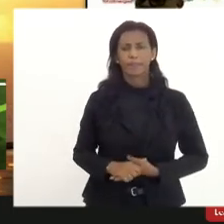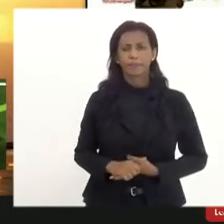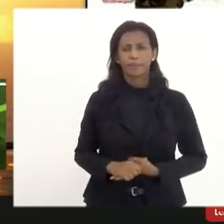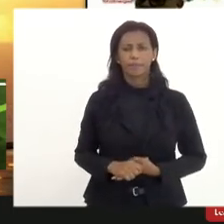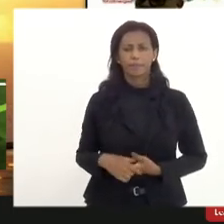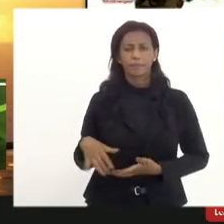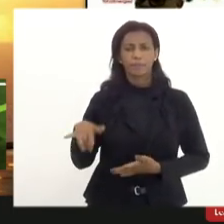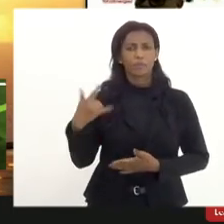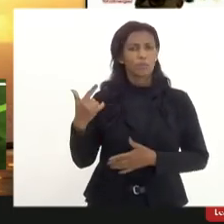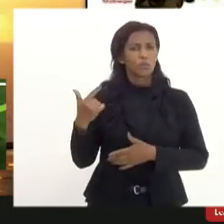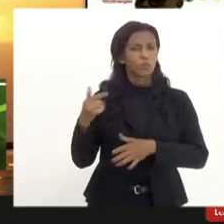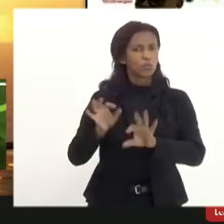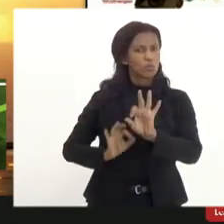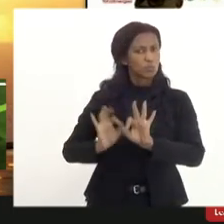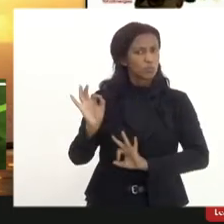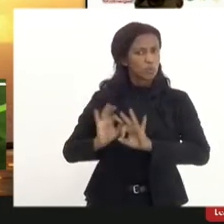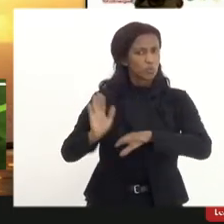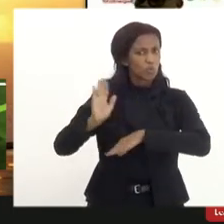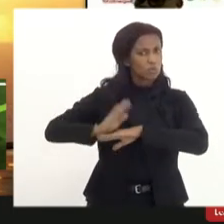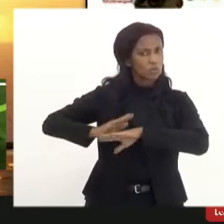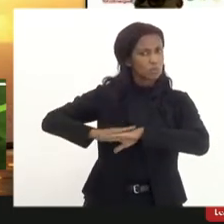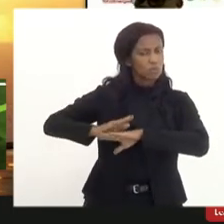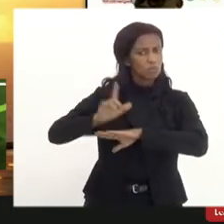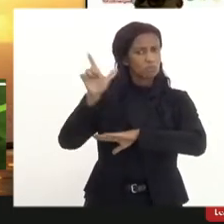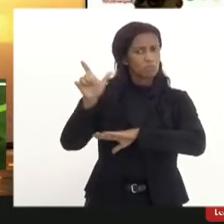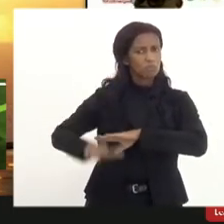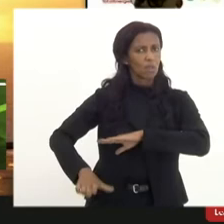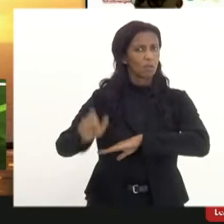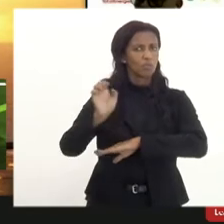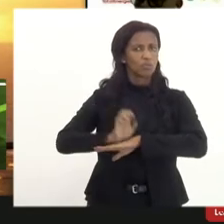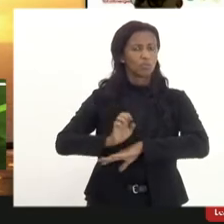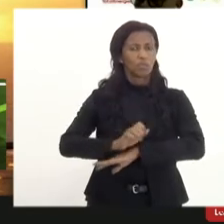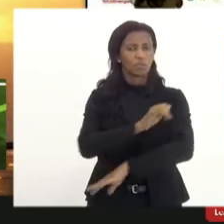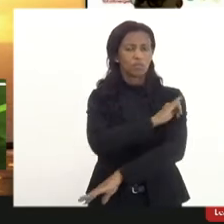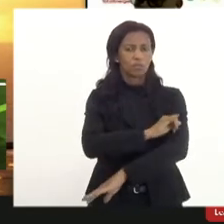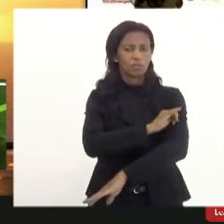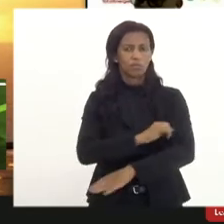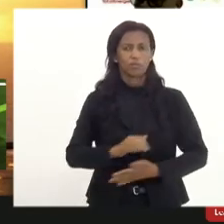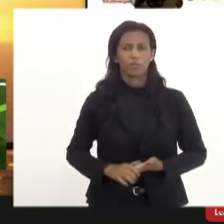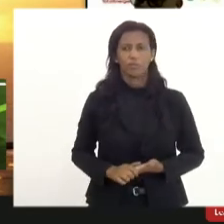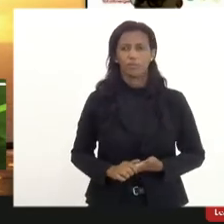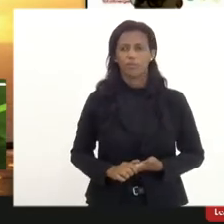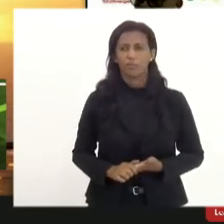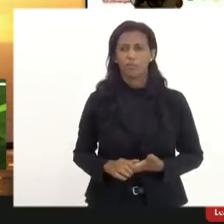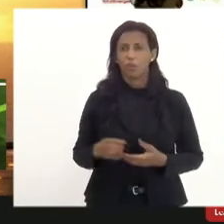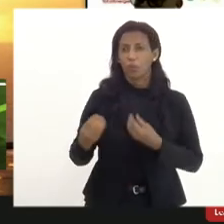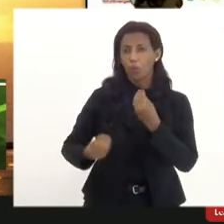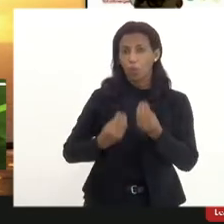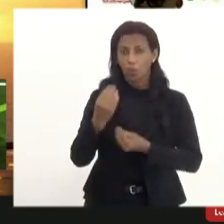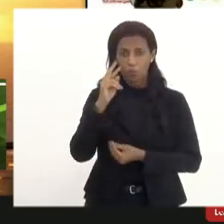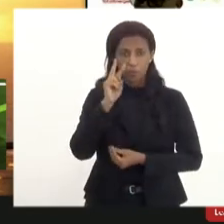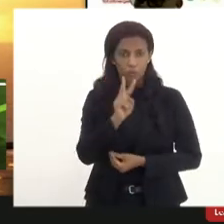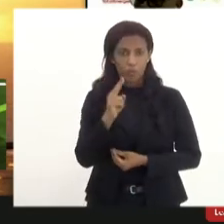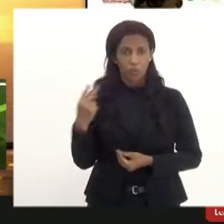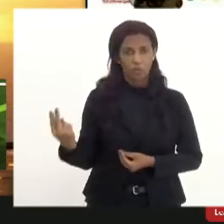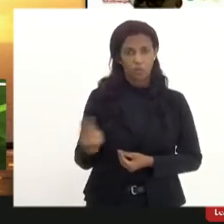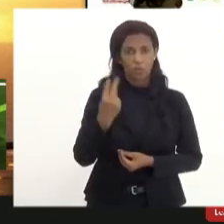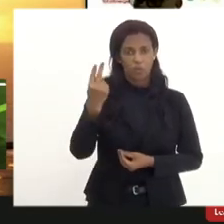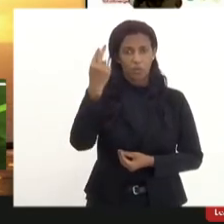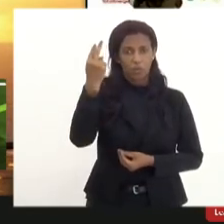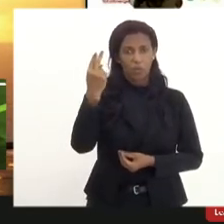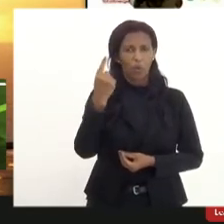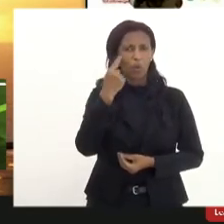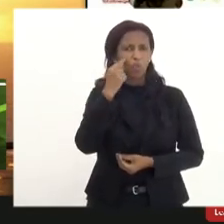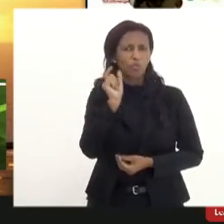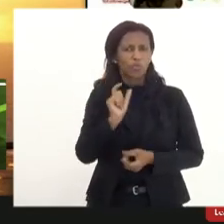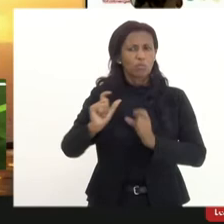nos projetos relacionados ao estado do Rio de Janeiro. Como a gente está criando valor aí, mostrando um pouquinho dos